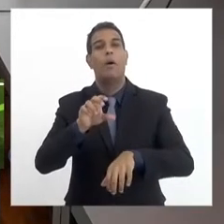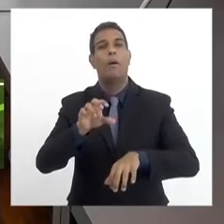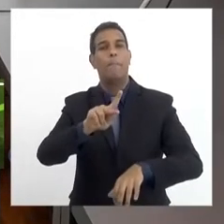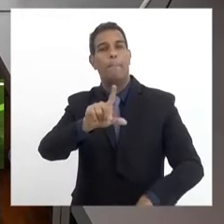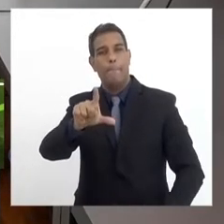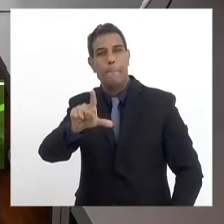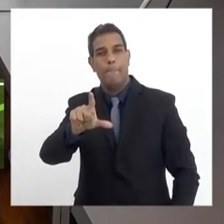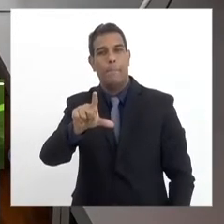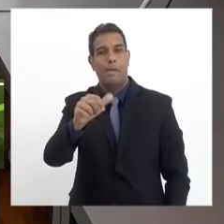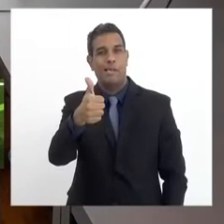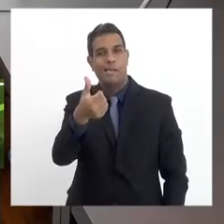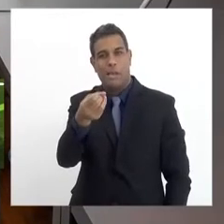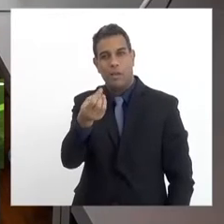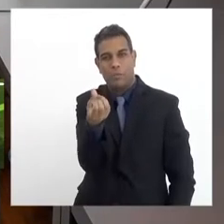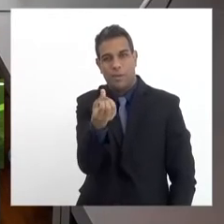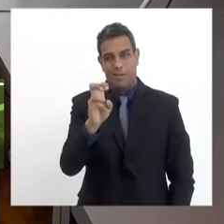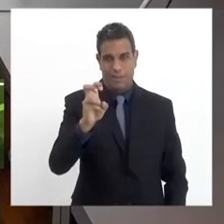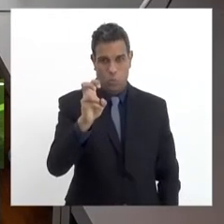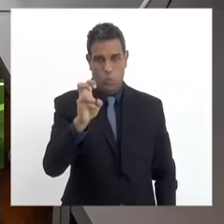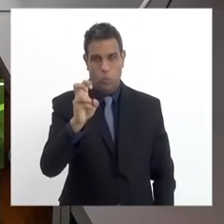lei 1065/19. Qual